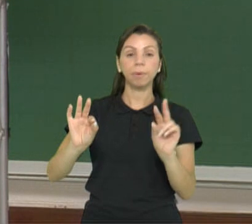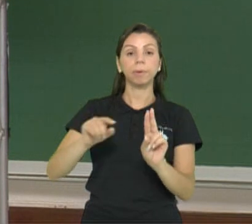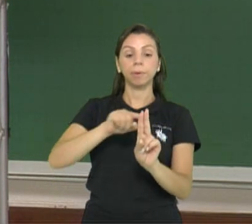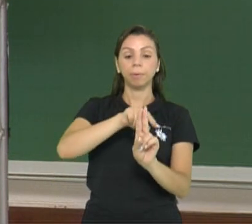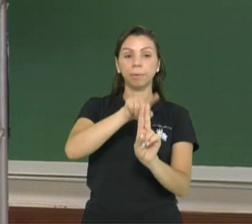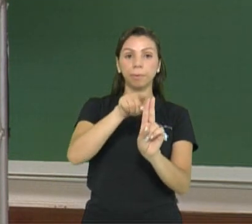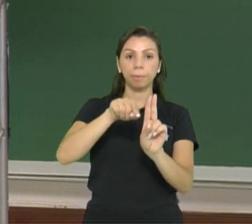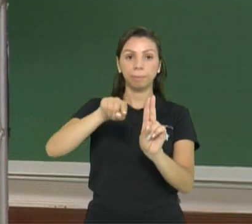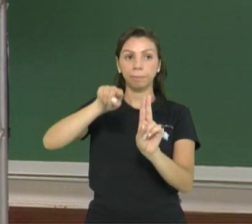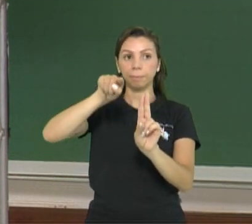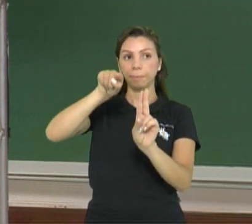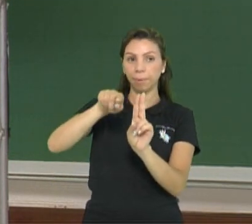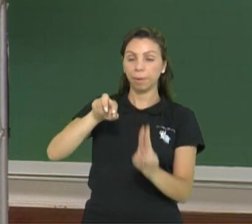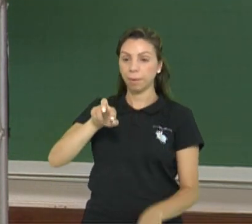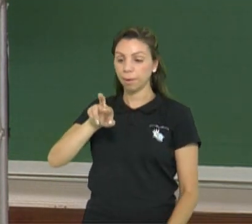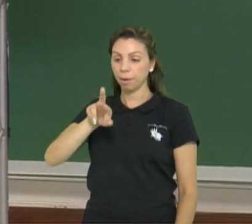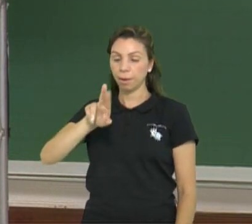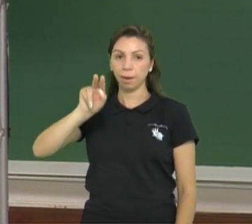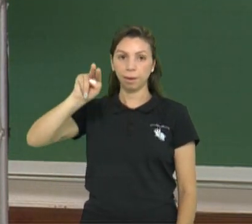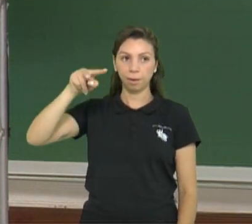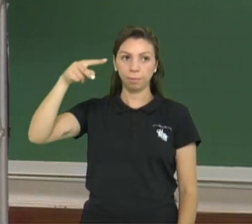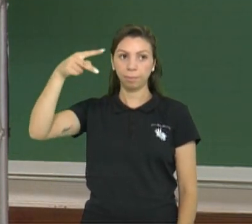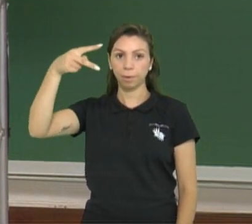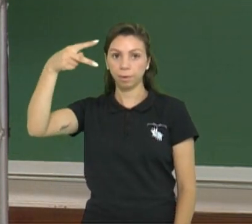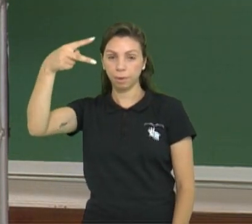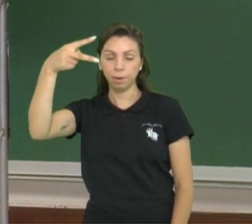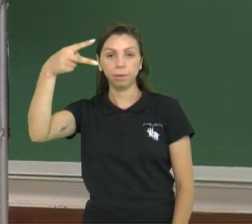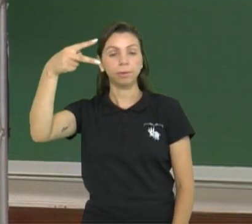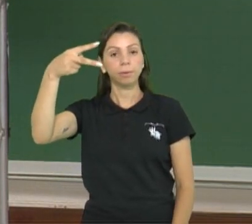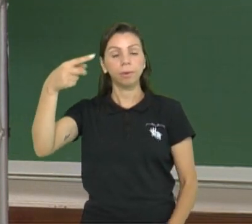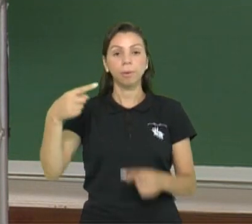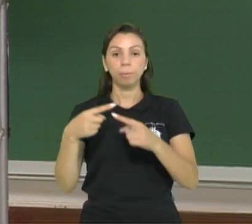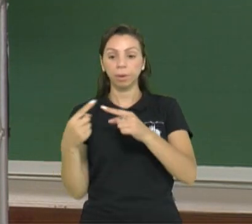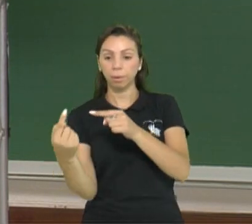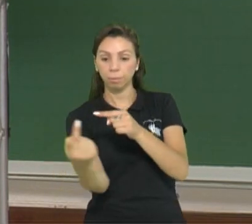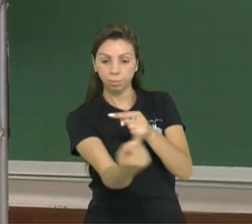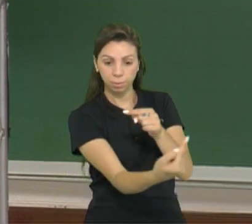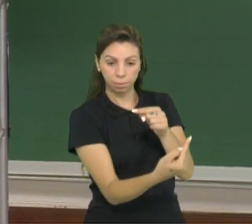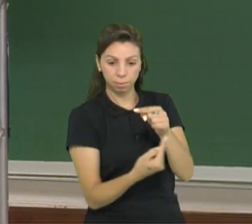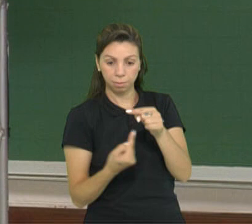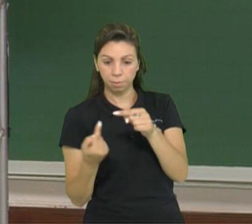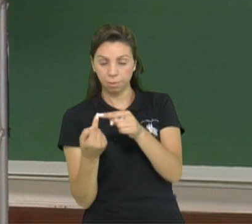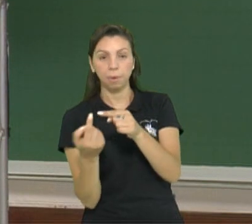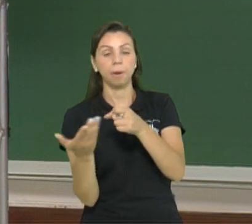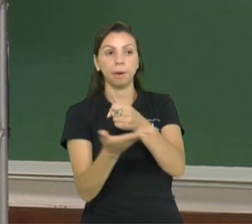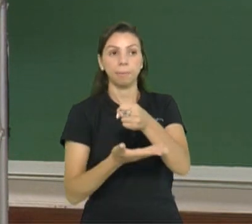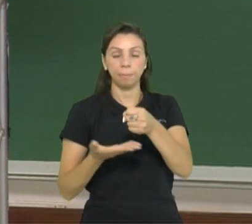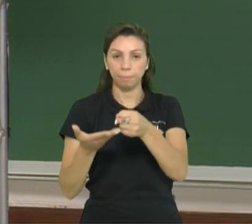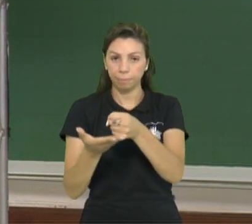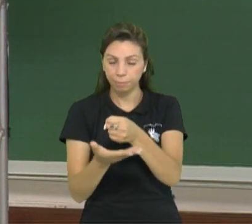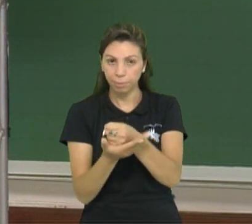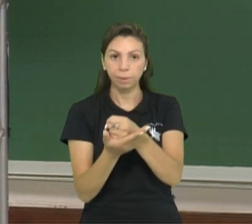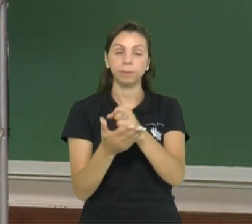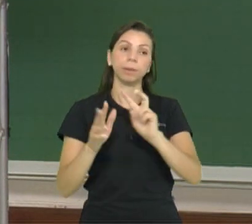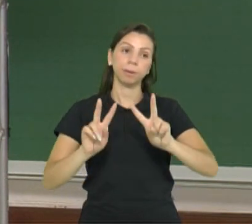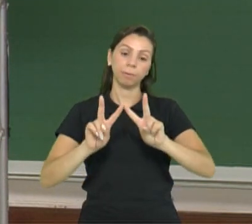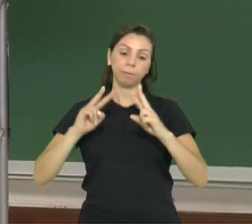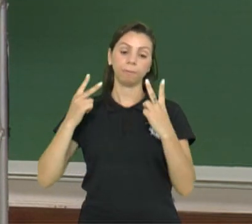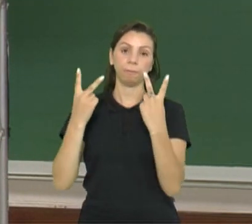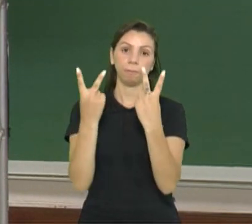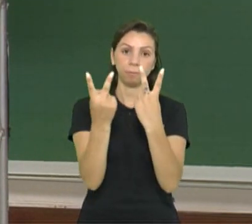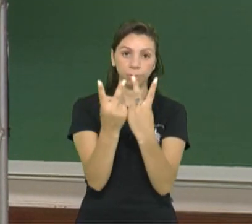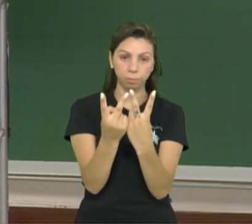quadrado, já que é um círculo a nossa base. E a altura continua sendo a altura. Então, portanto, o volume do nosso